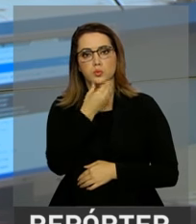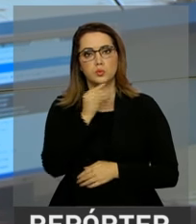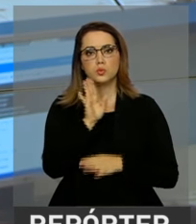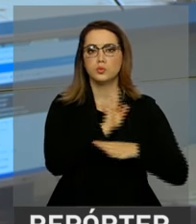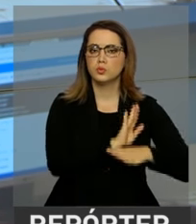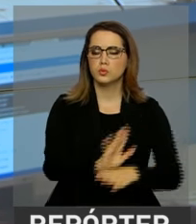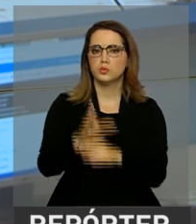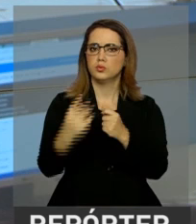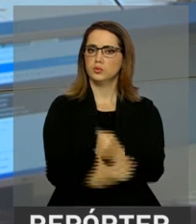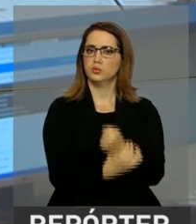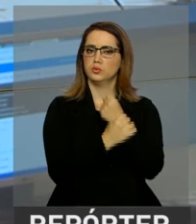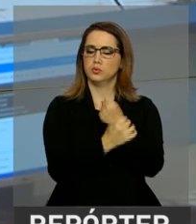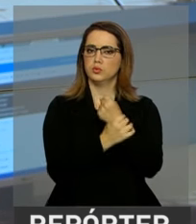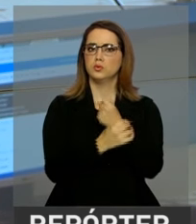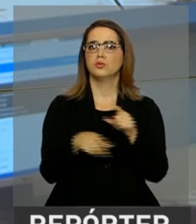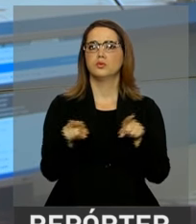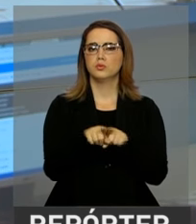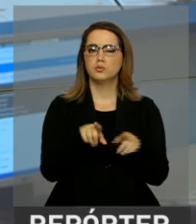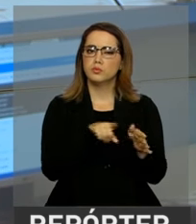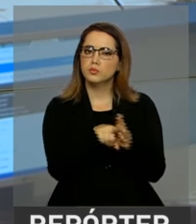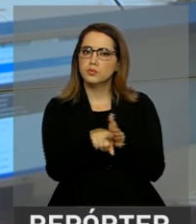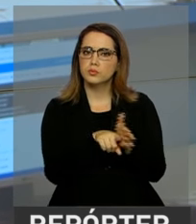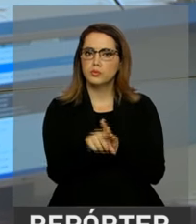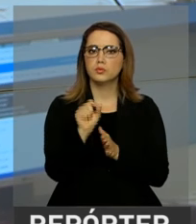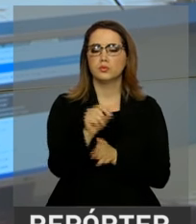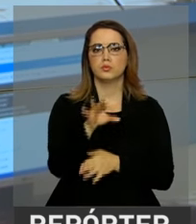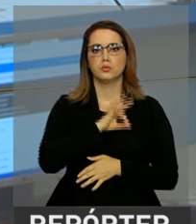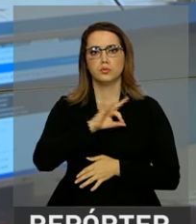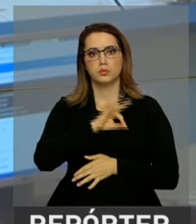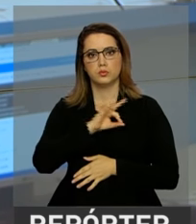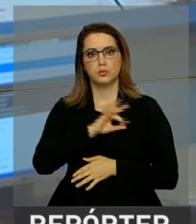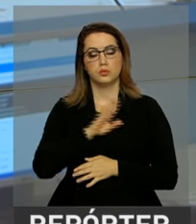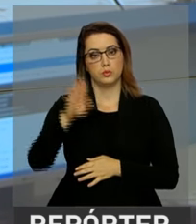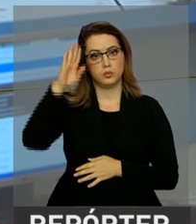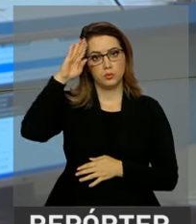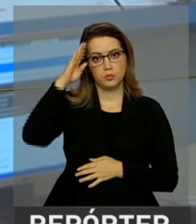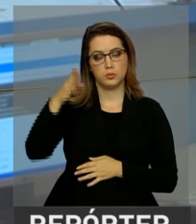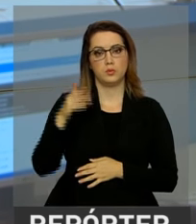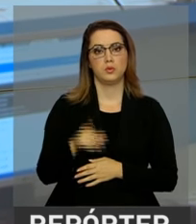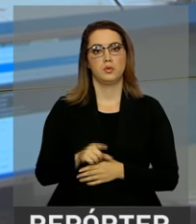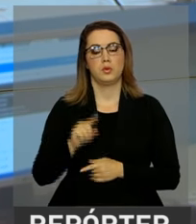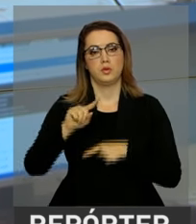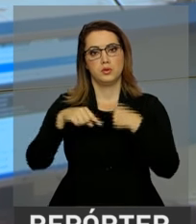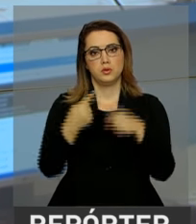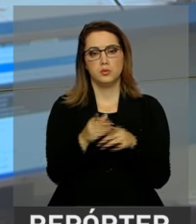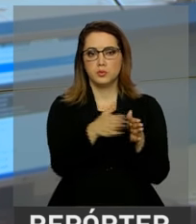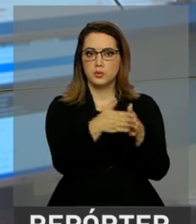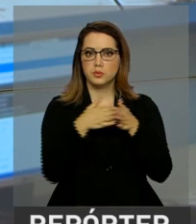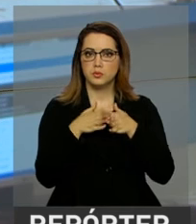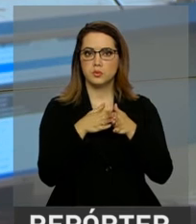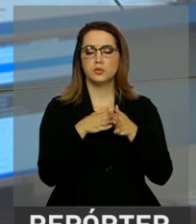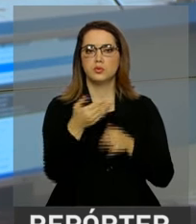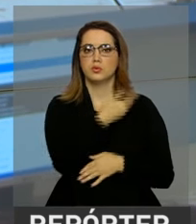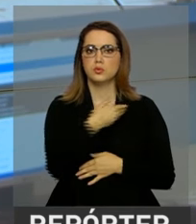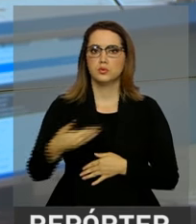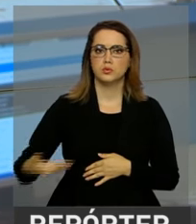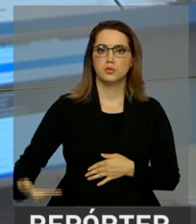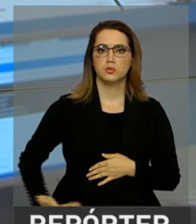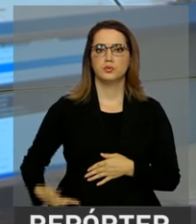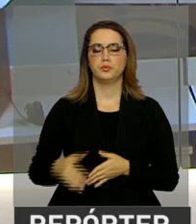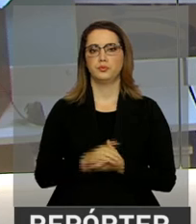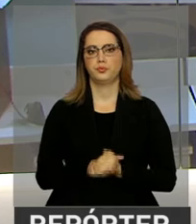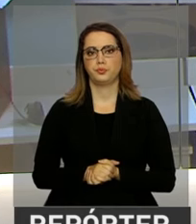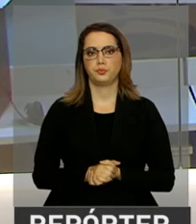governo e também no patrulhamento. O auxílio de tropas federais foi autorizado após pedido do governador Robinson